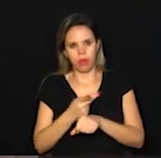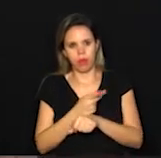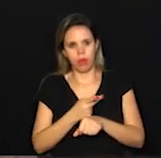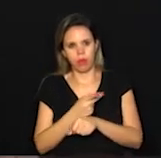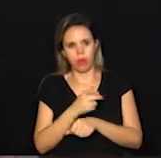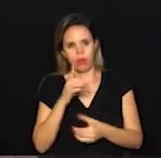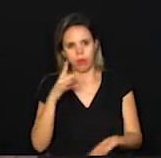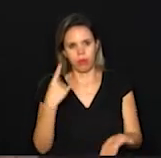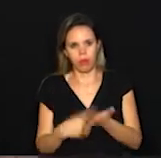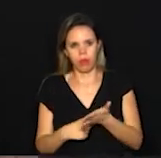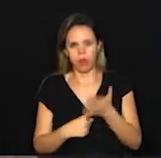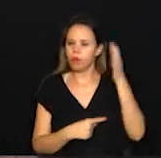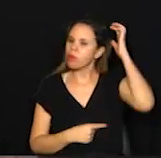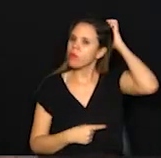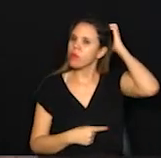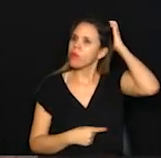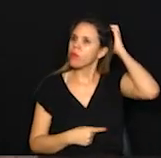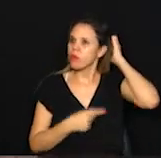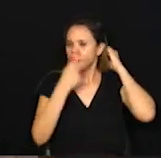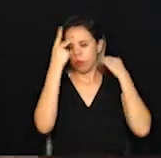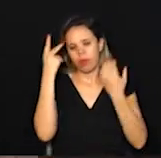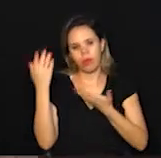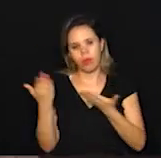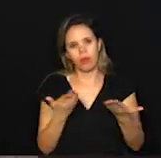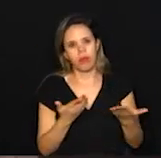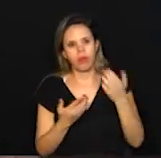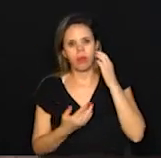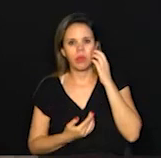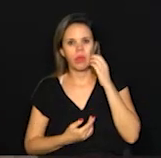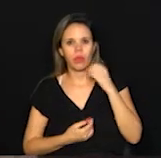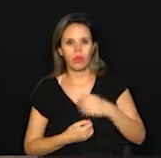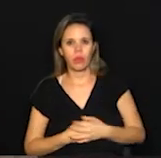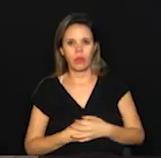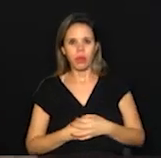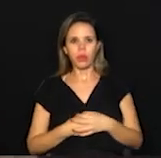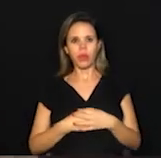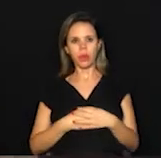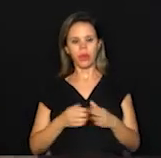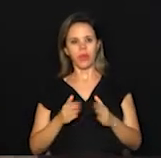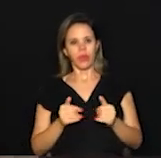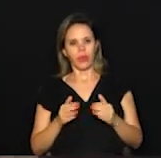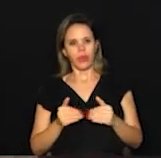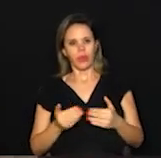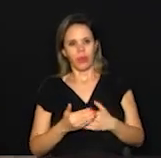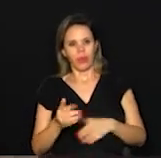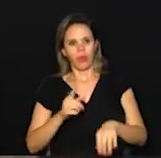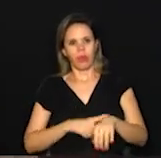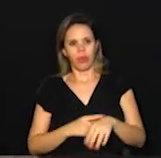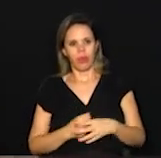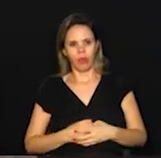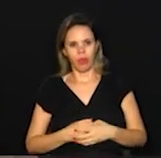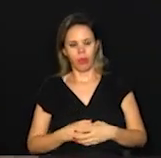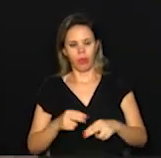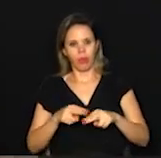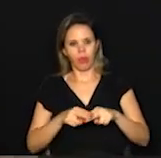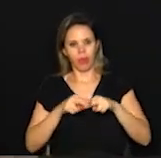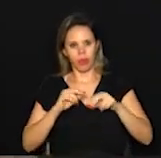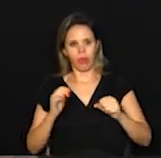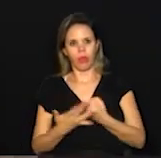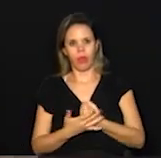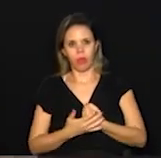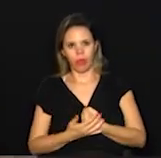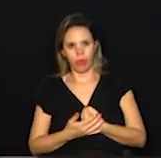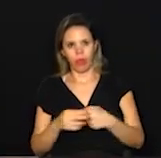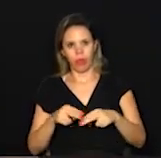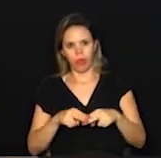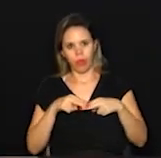com agendamento é que eles são recebidos. Então, eu estou solicitando essa prorrogação de prazo por conta da pandemia e